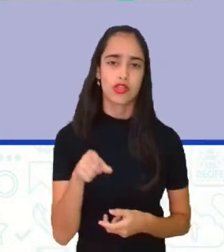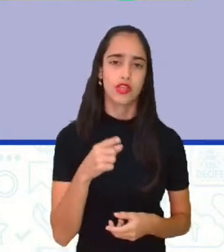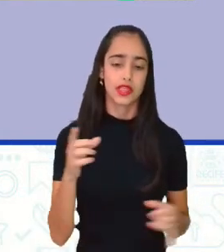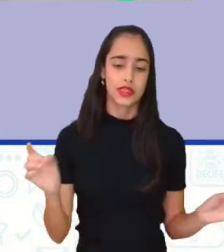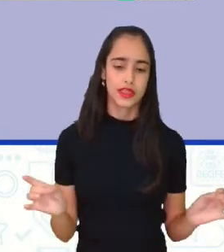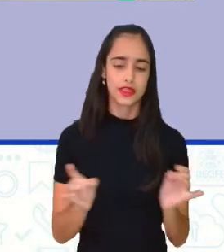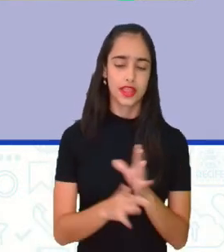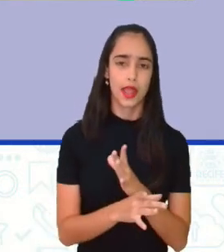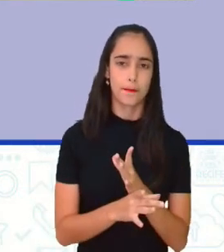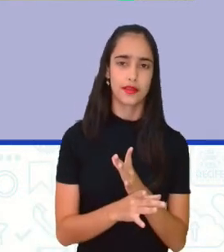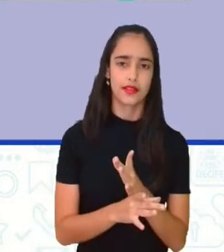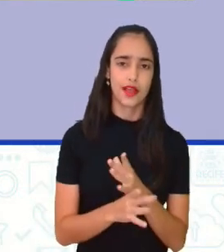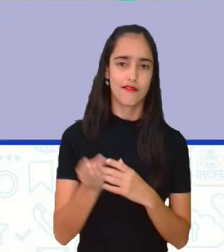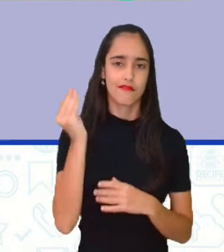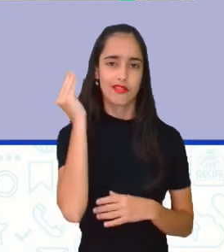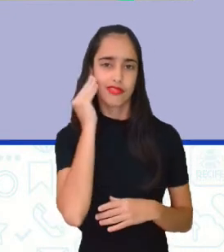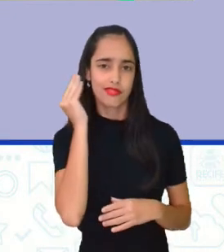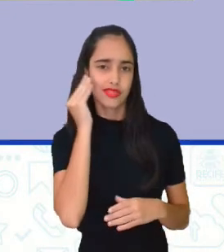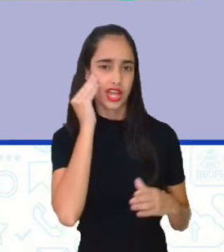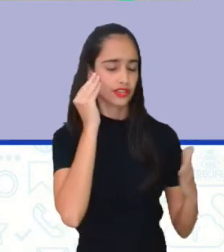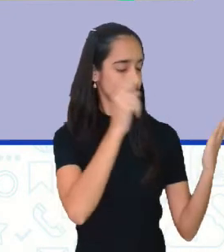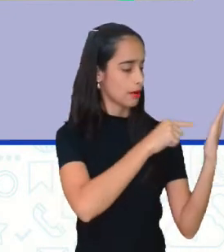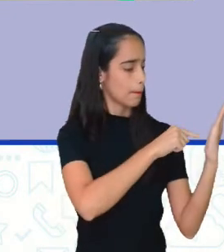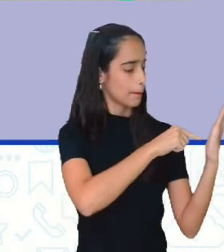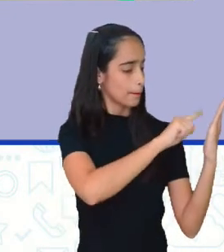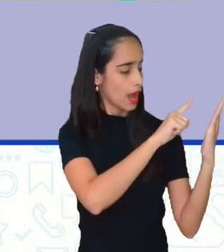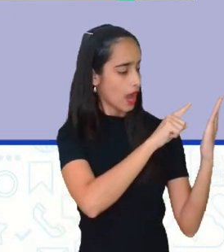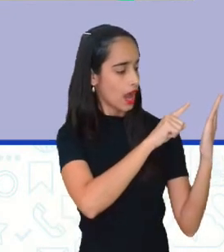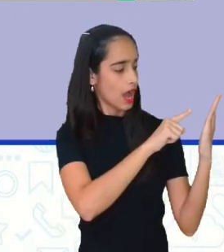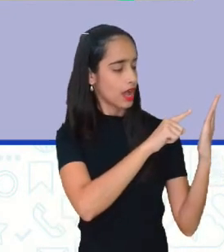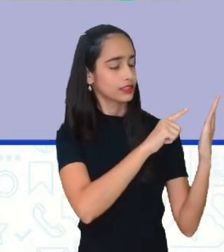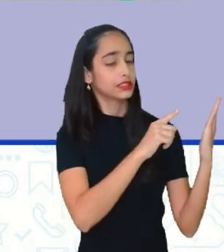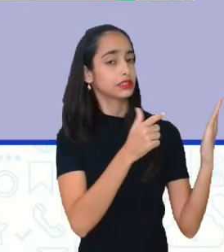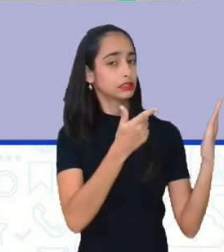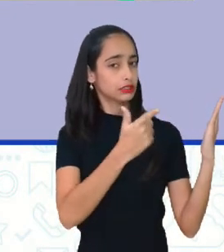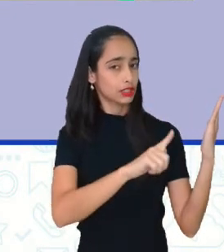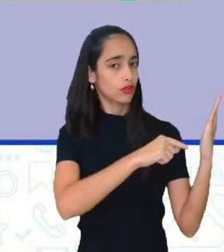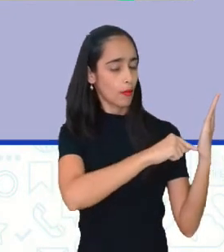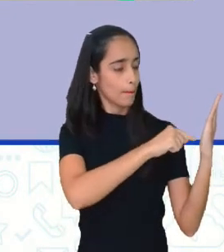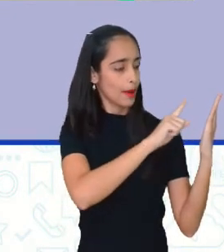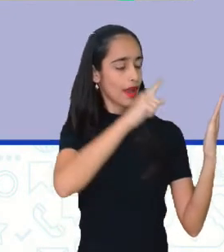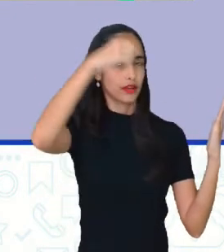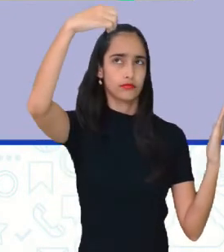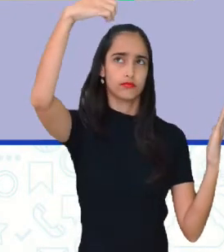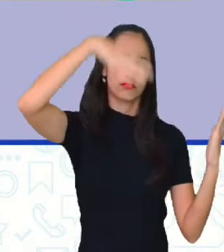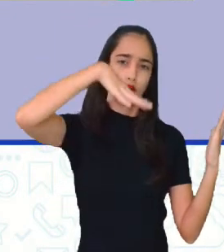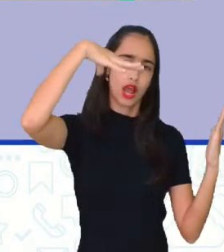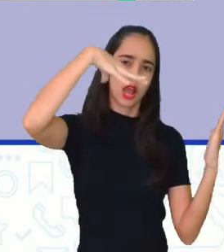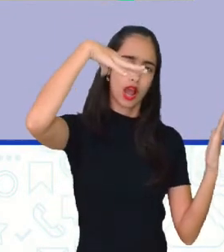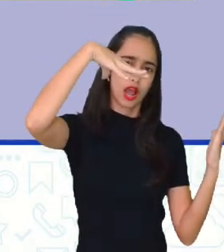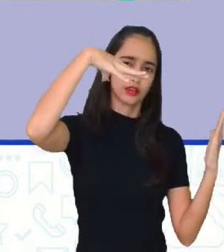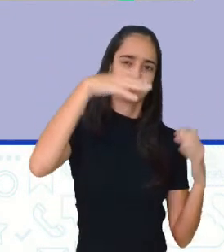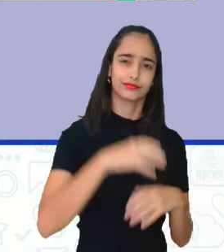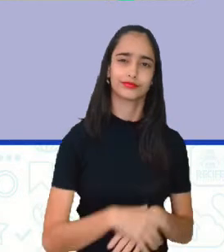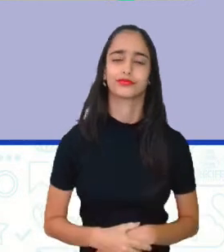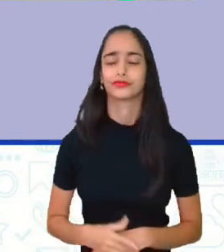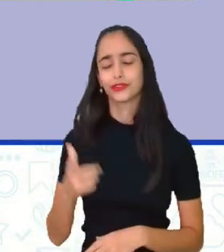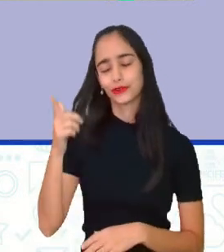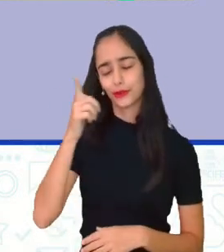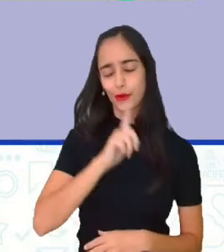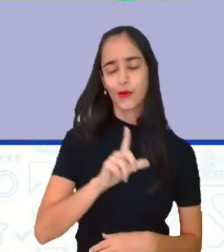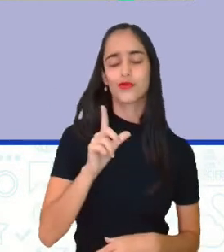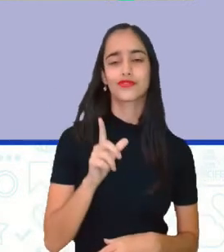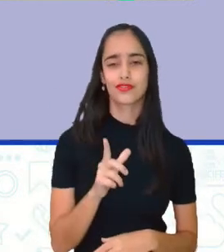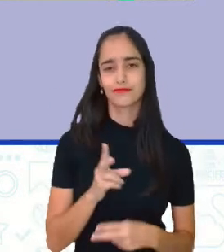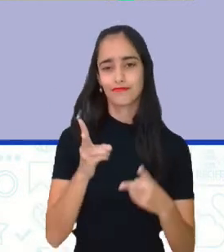lâmpada e você vai usar o interruptor, ele já vai facilitar a passagem da corrente elétrica. Então, observe aí como é